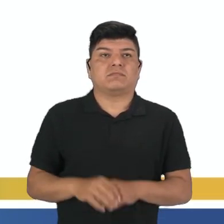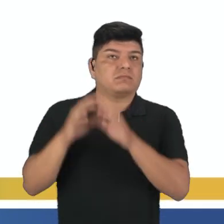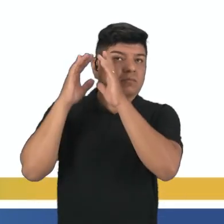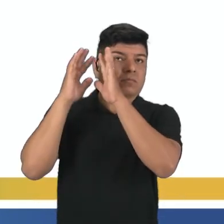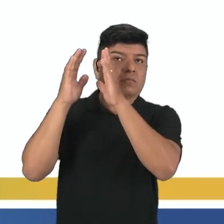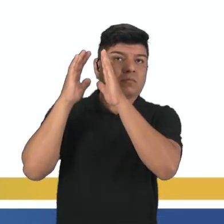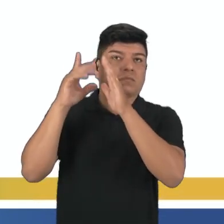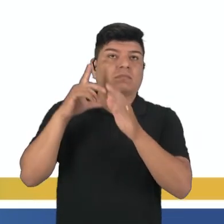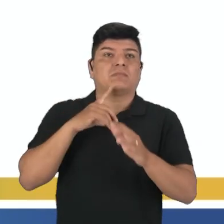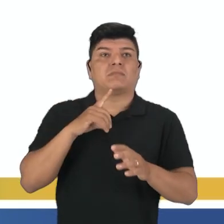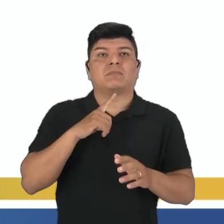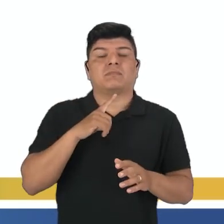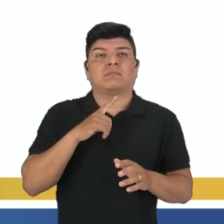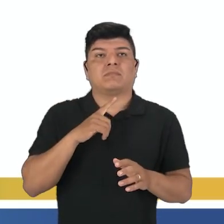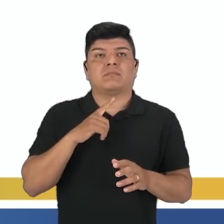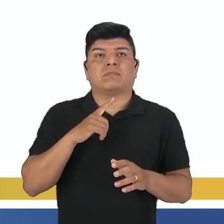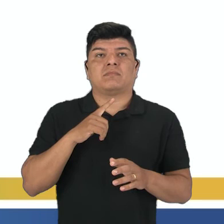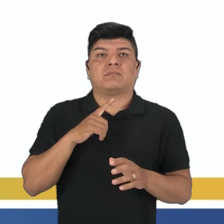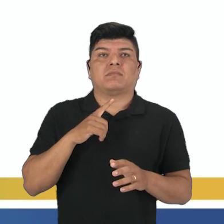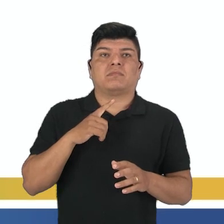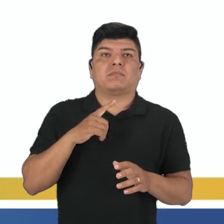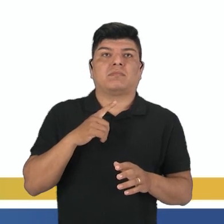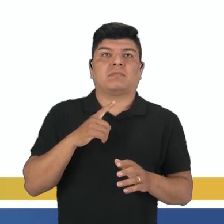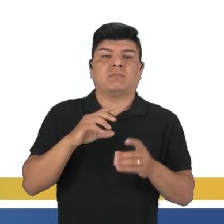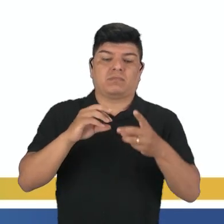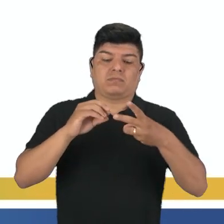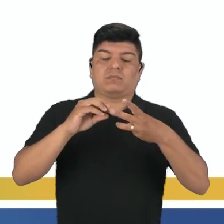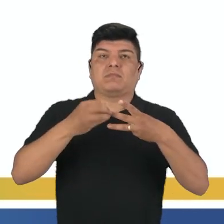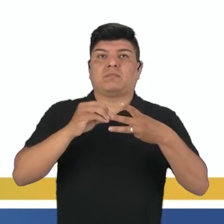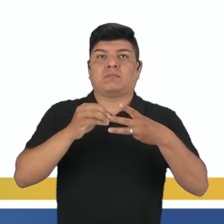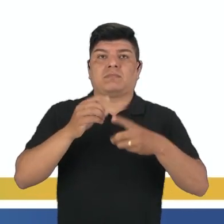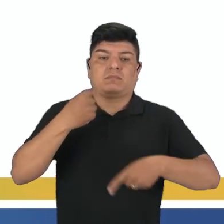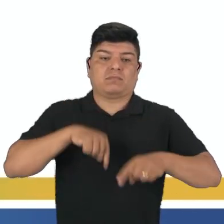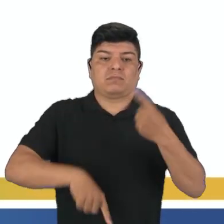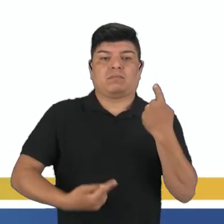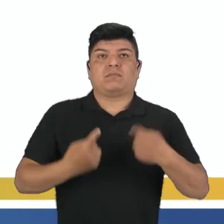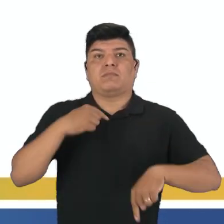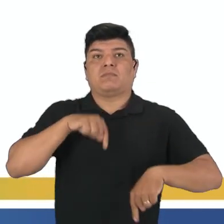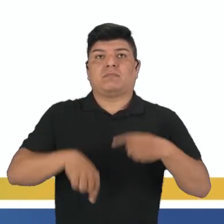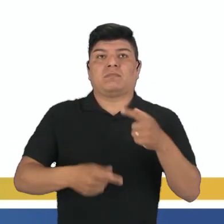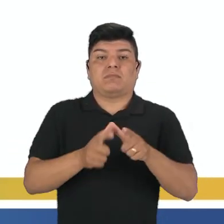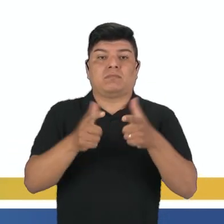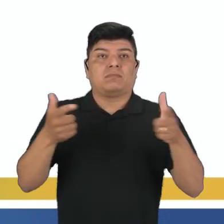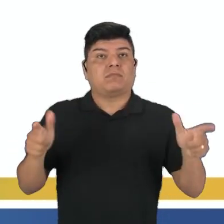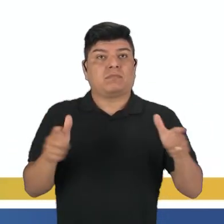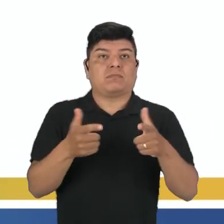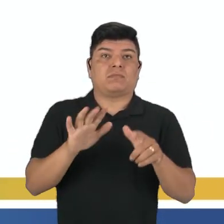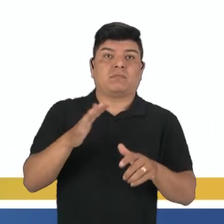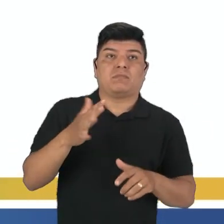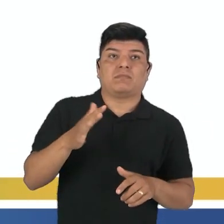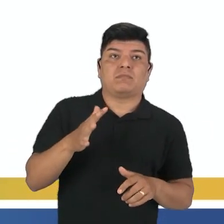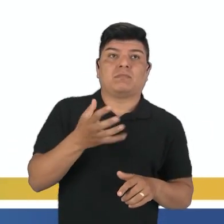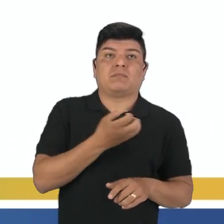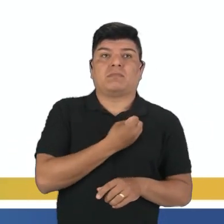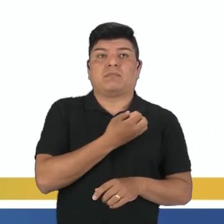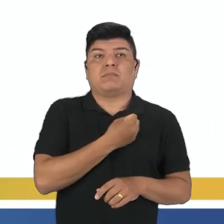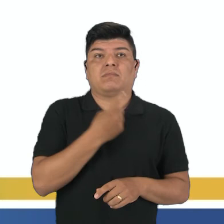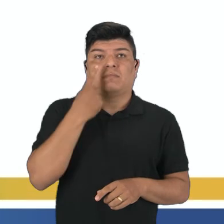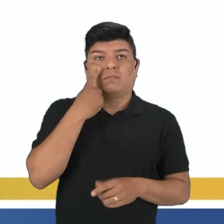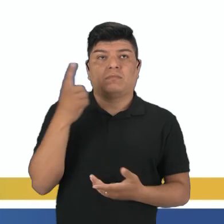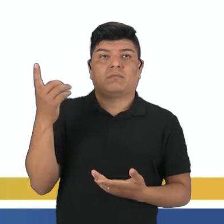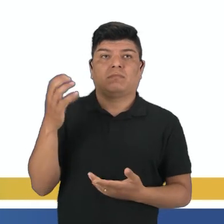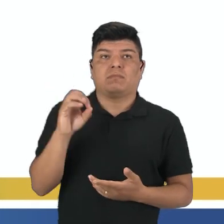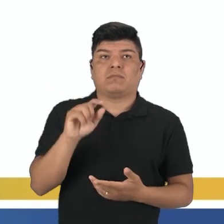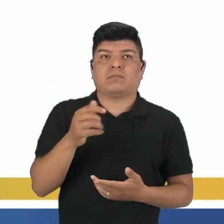Os neurônios, né, eles são ali células do nosso sistema nervoso e a largura dos neurônios varia entre esses dois números aí que você está